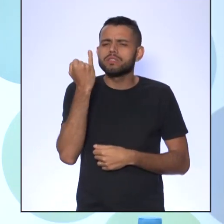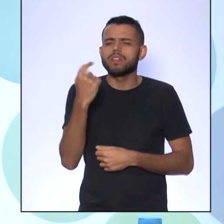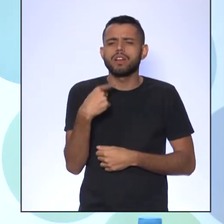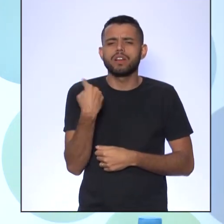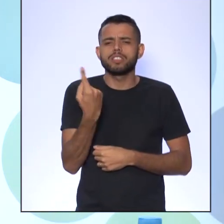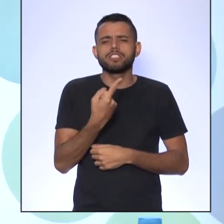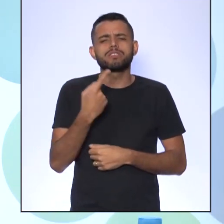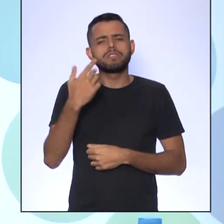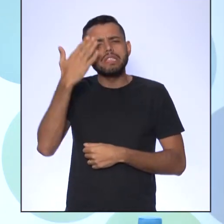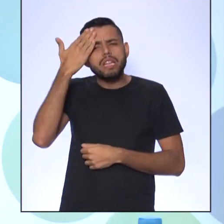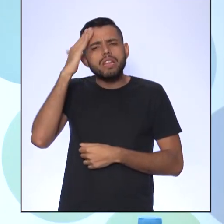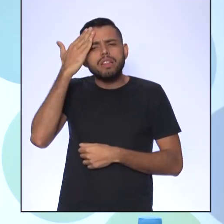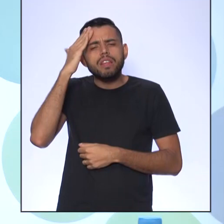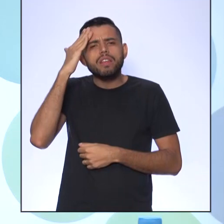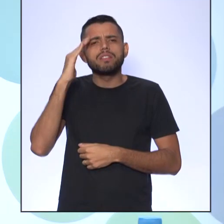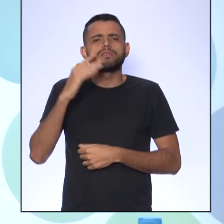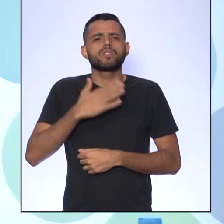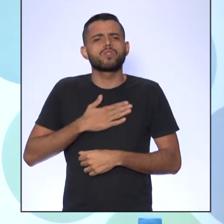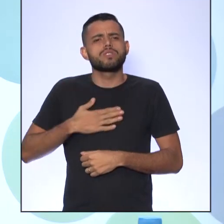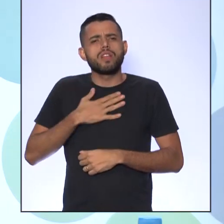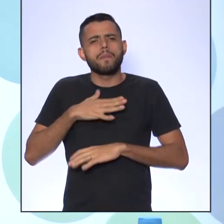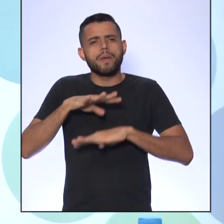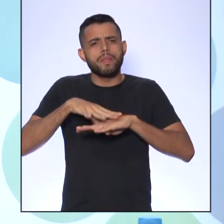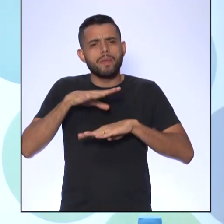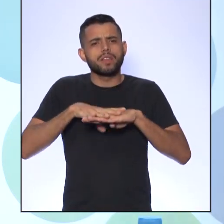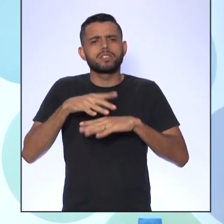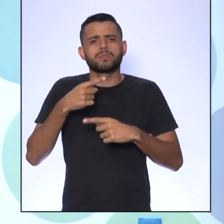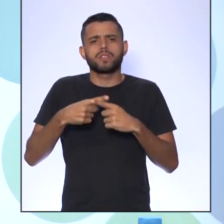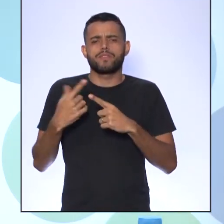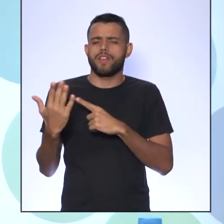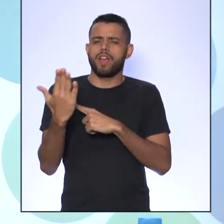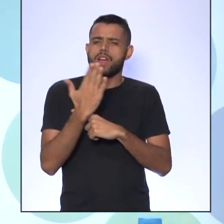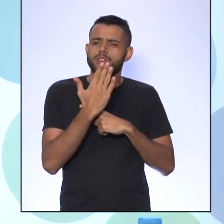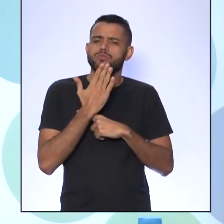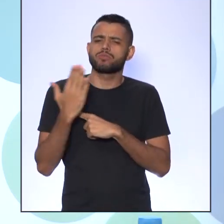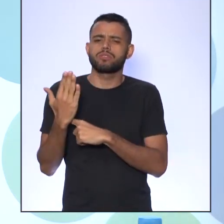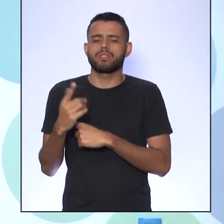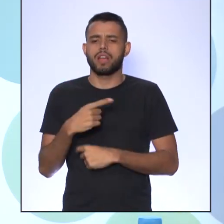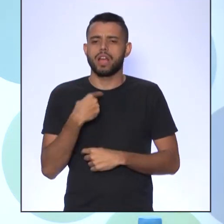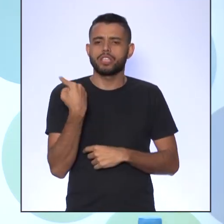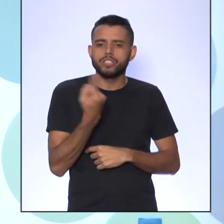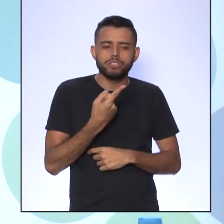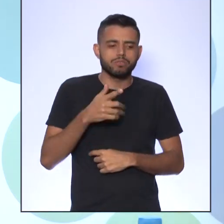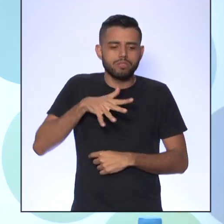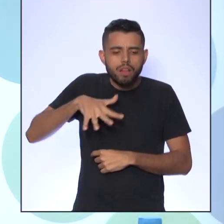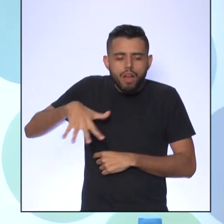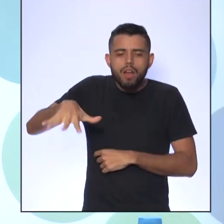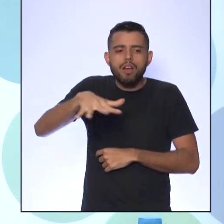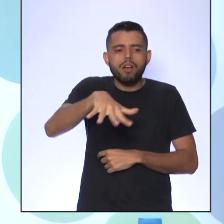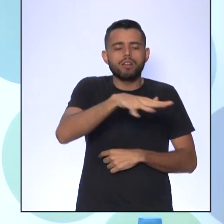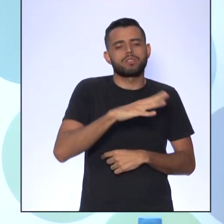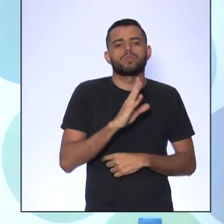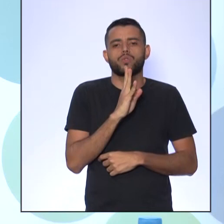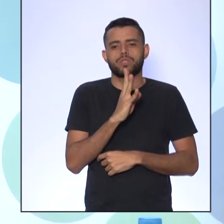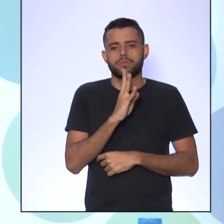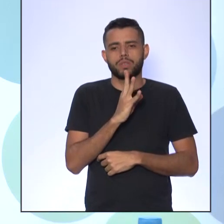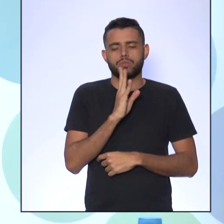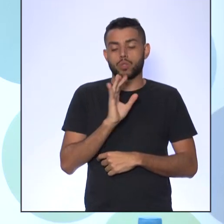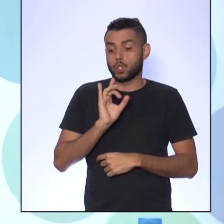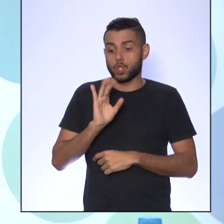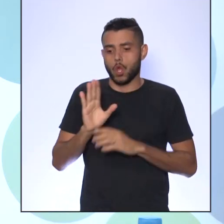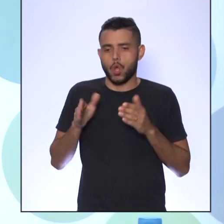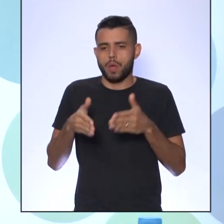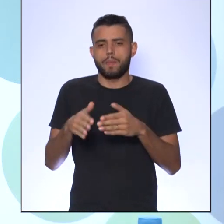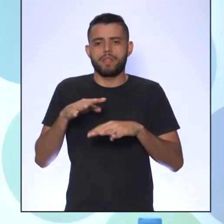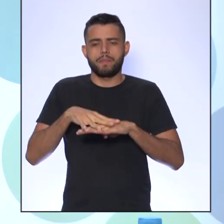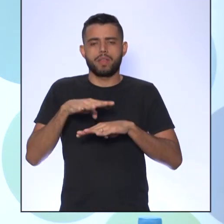entender e gostar da matemática, porque ela vai nos auxiliando em outros campos, em outras áreas do conhecimento, né, além de só da matemática, né? Você